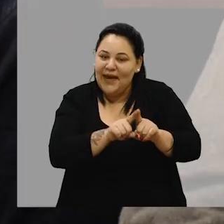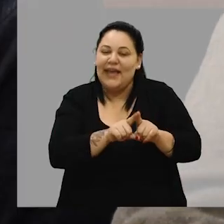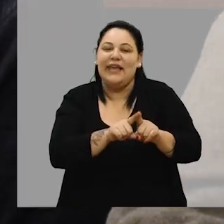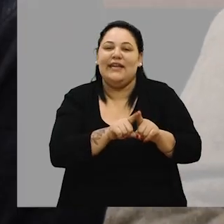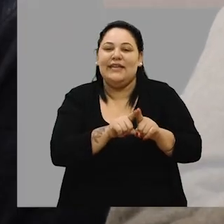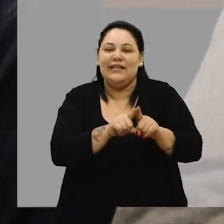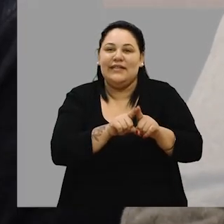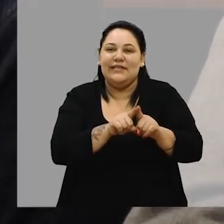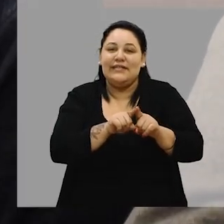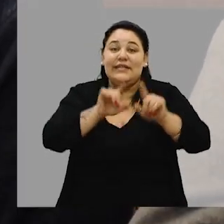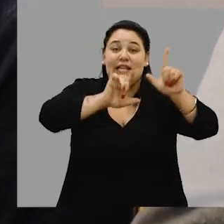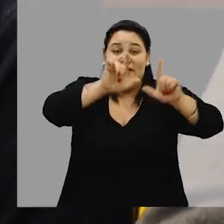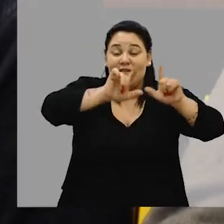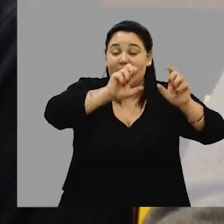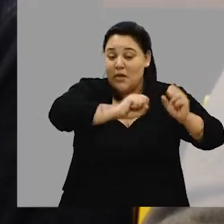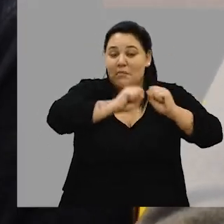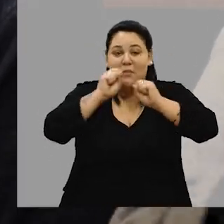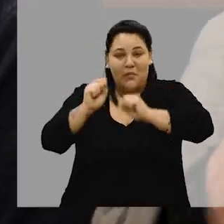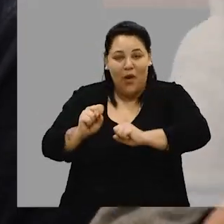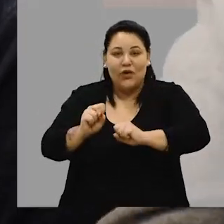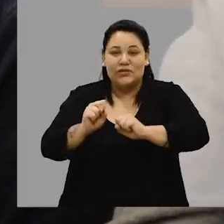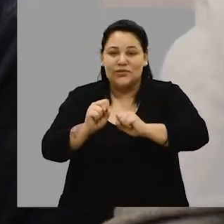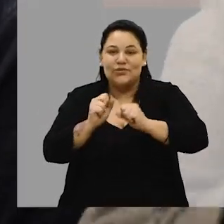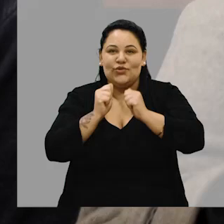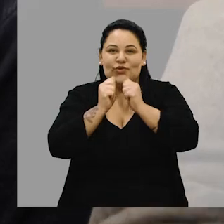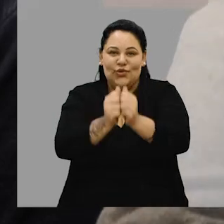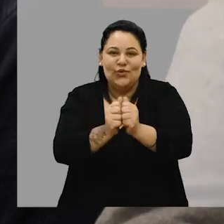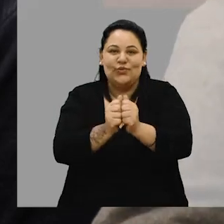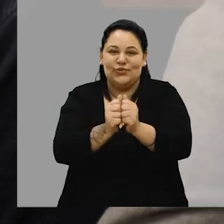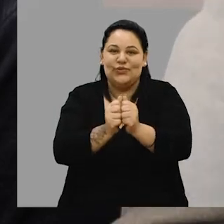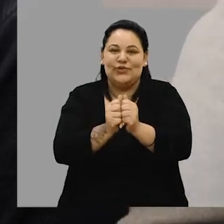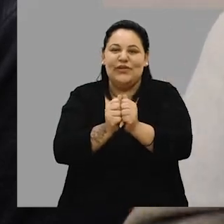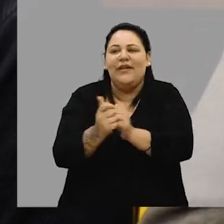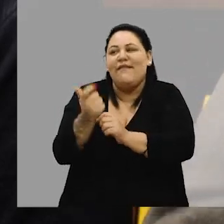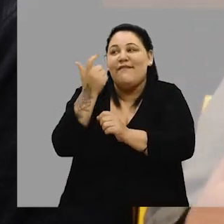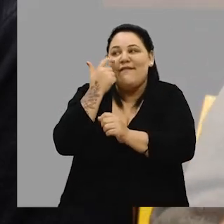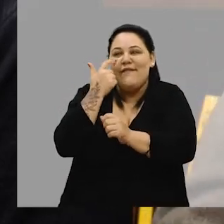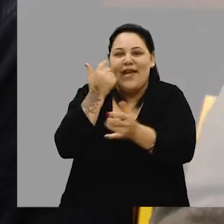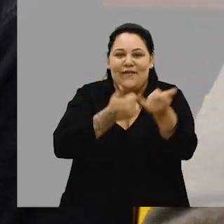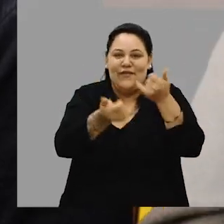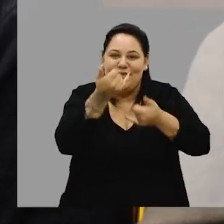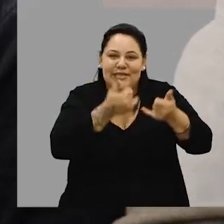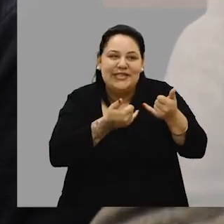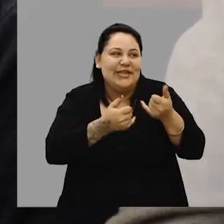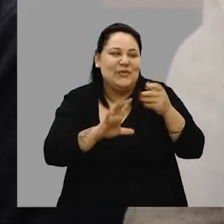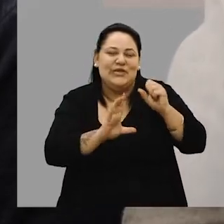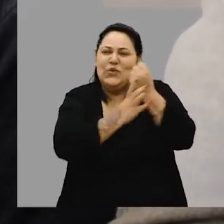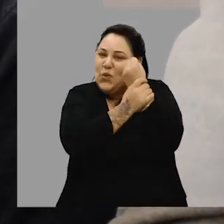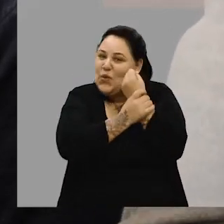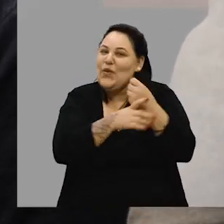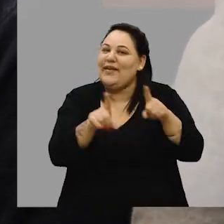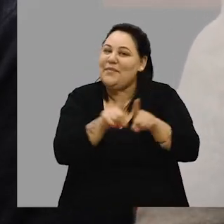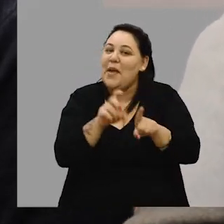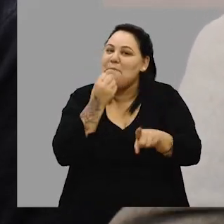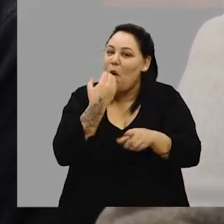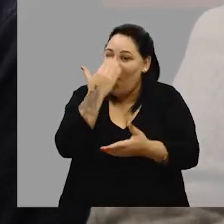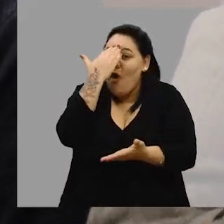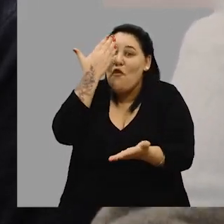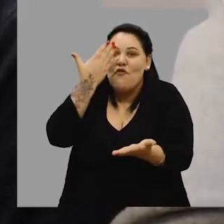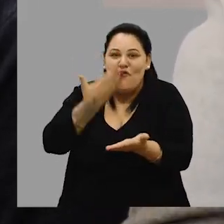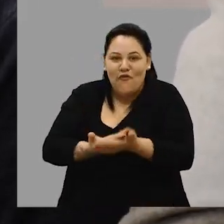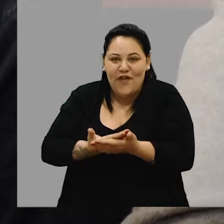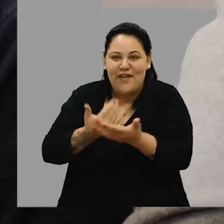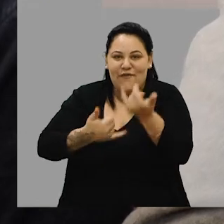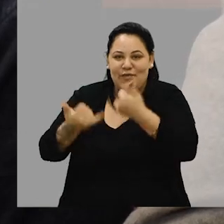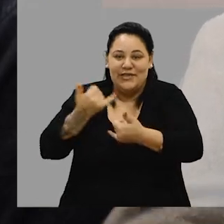Nesses programas, nas TVs, que possam ali beber, né, das informações seguras e